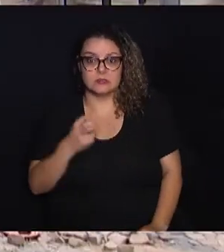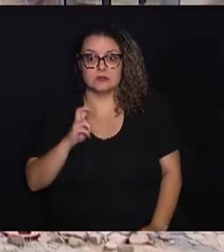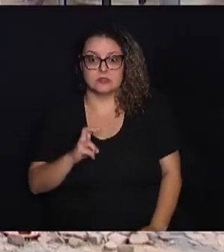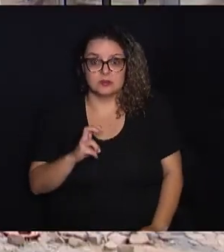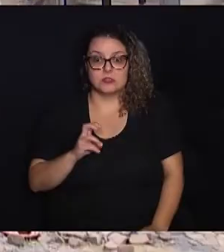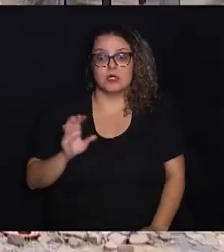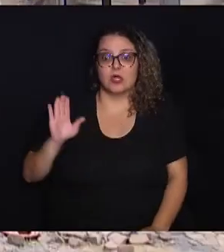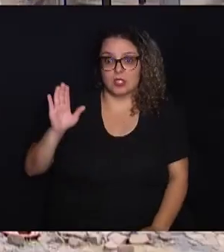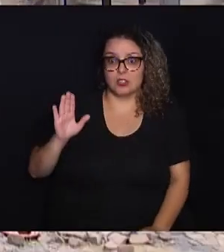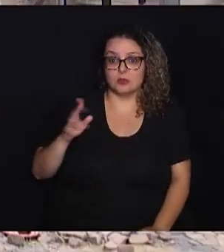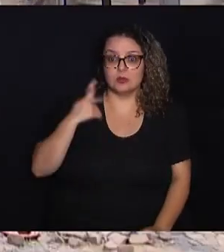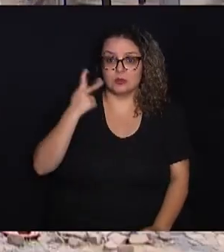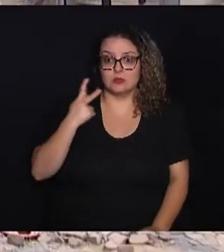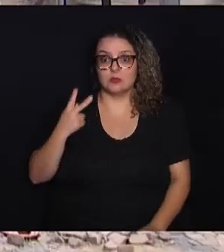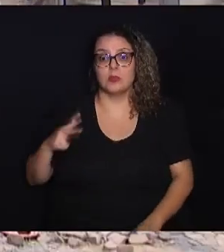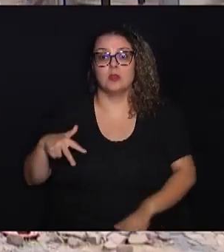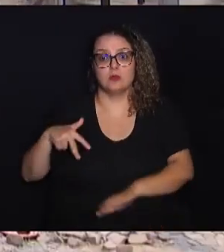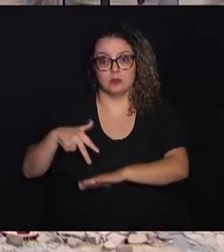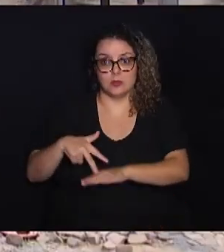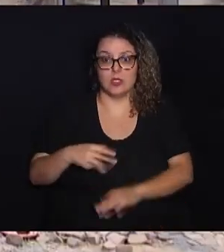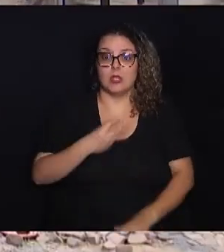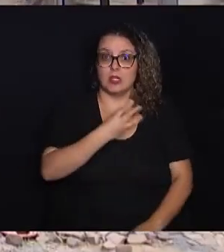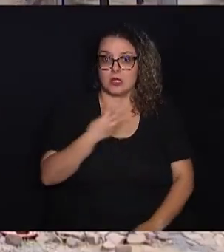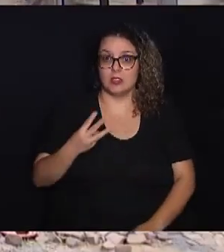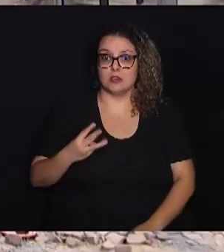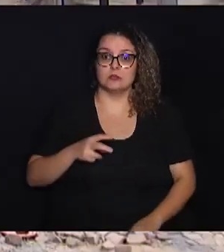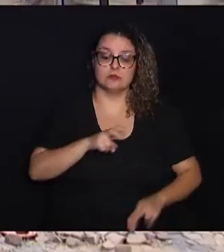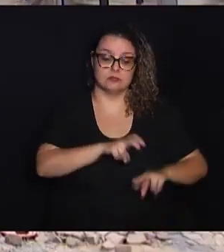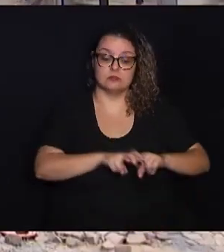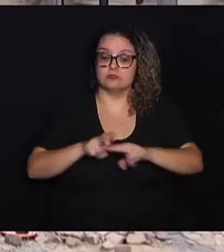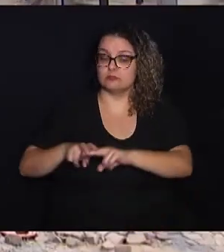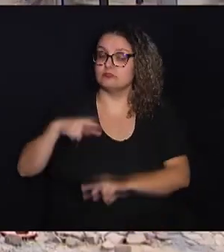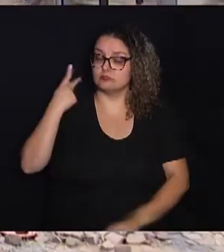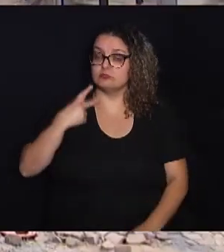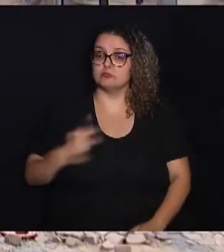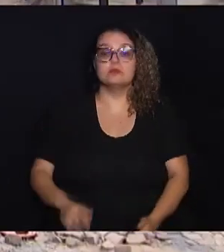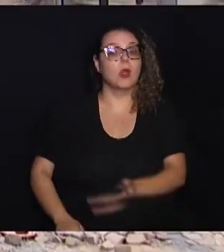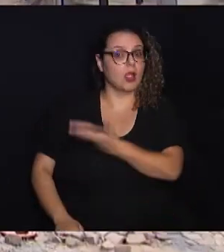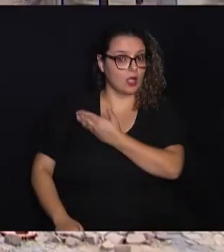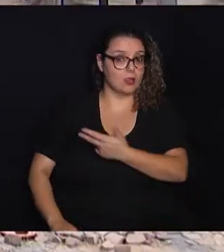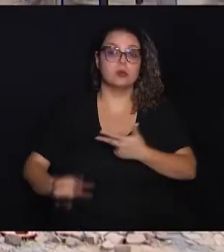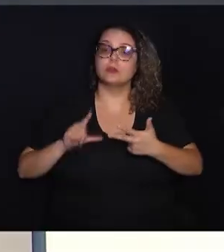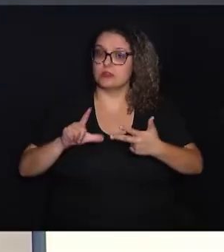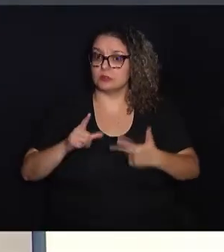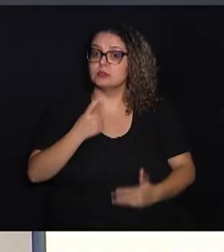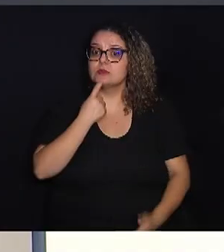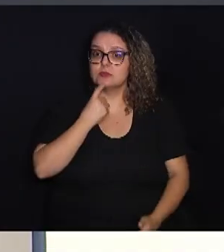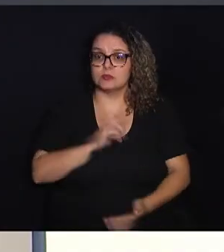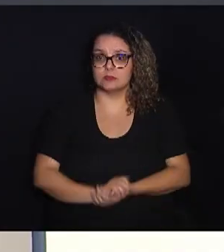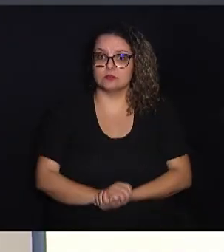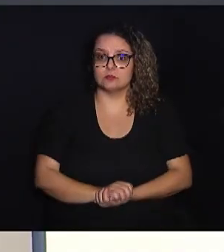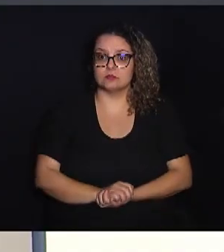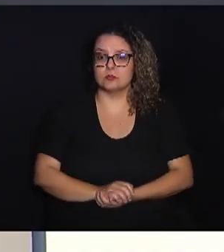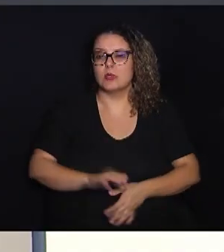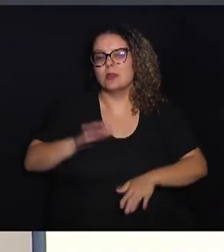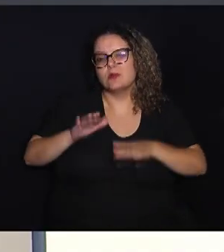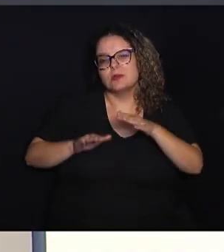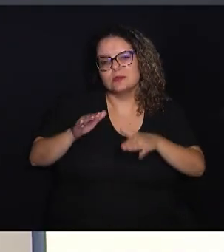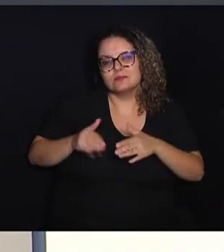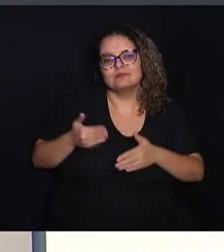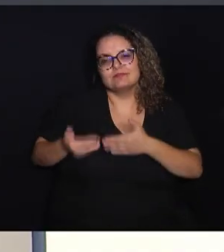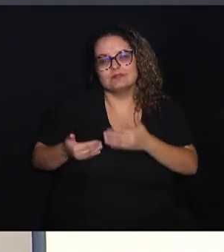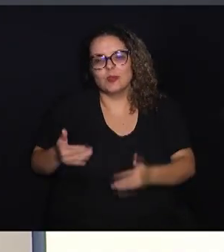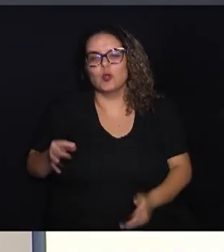a vereadores vão ocupar as 33 cadeiras aqui do Legislativo Campineiro. Tudo depende do tráfego